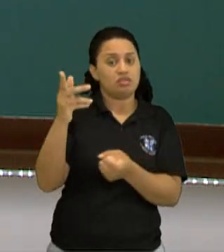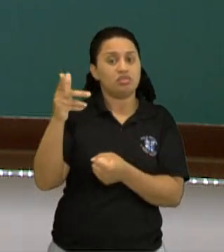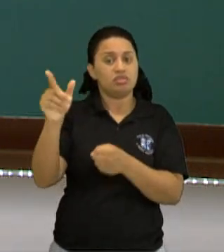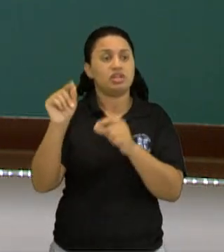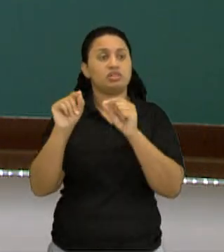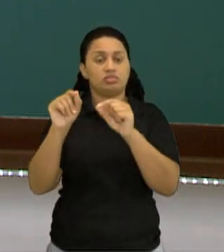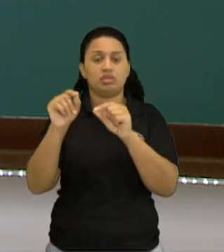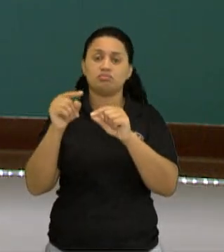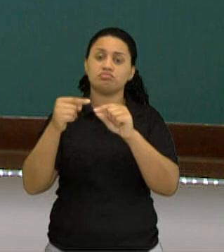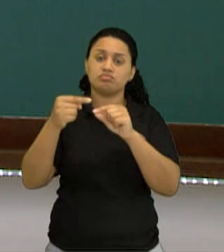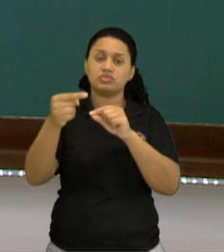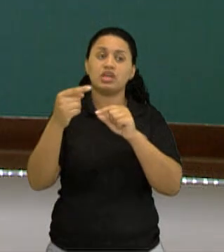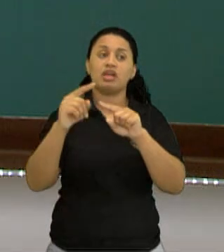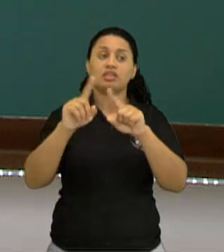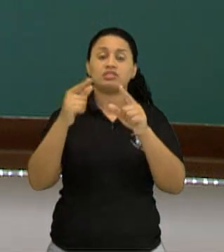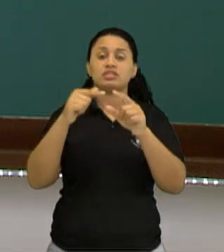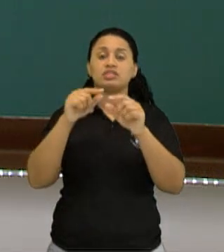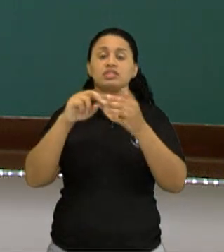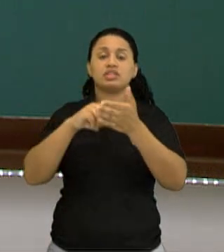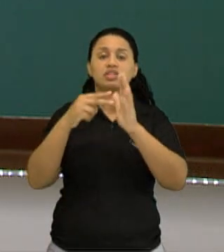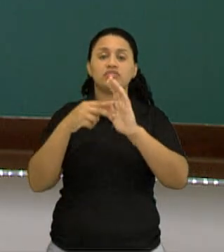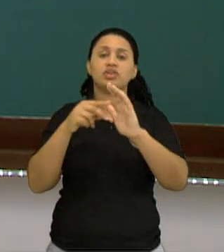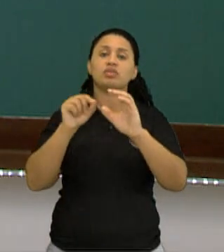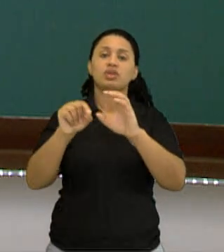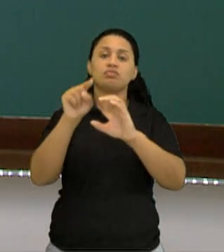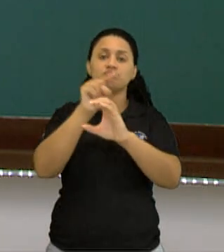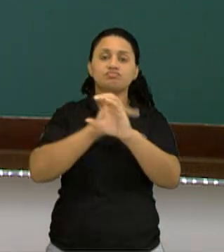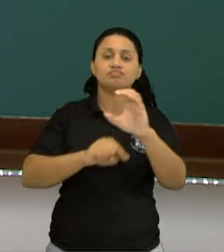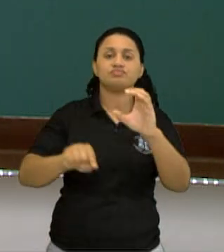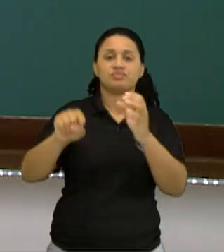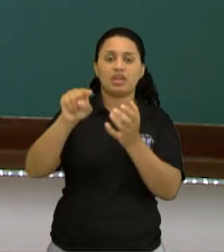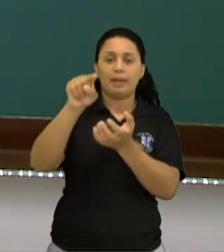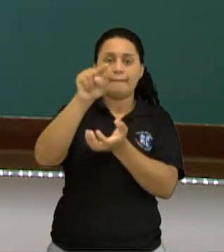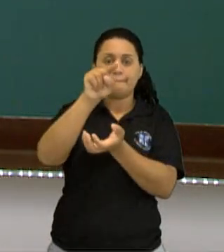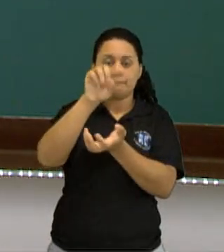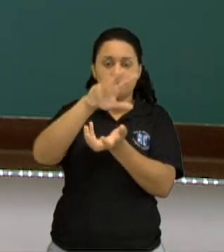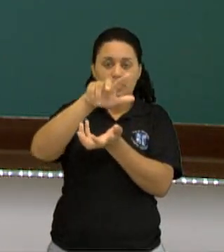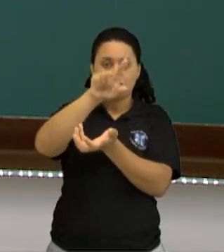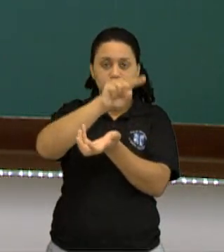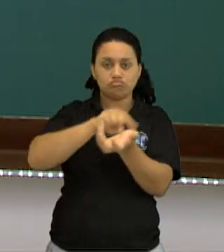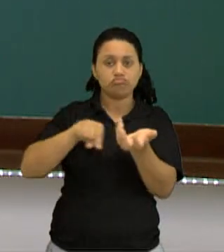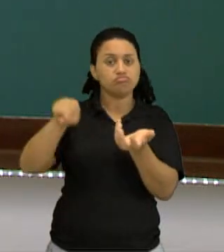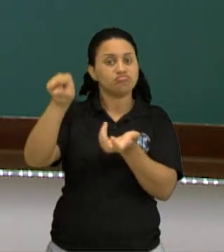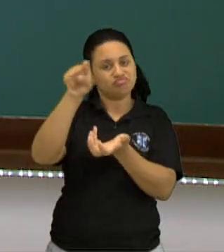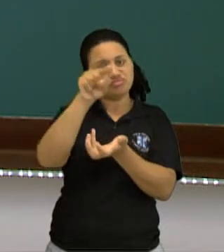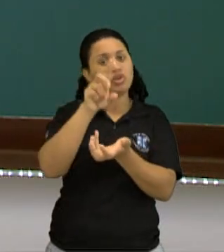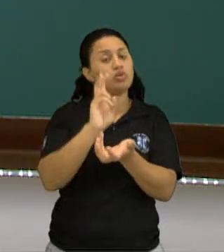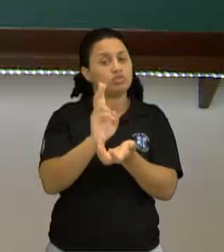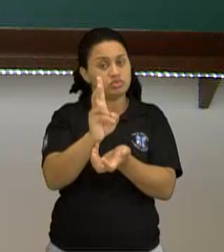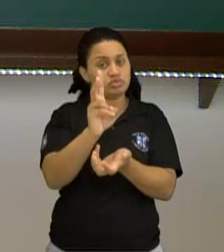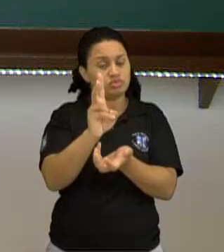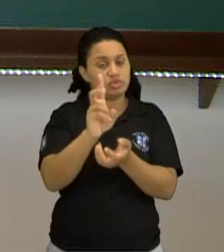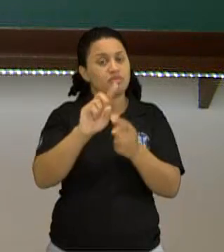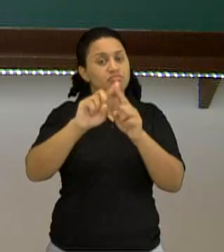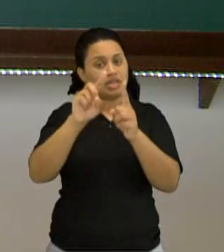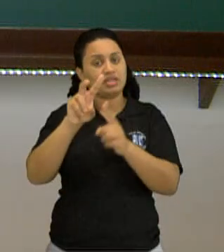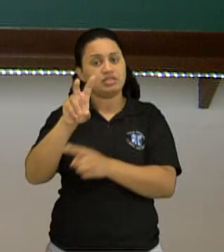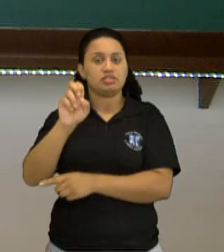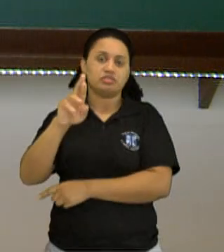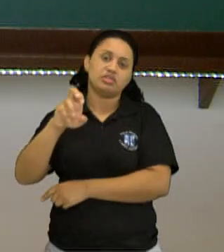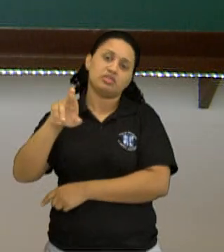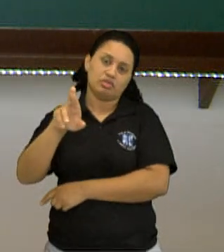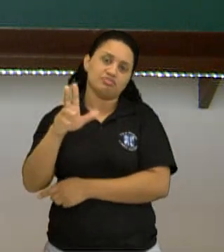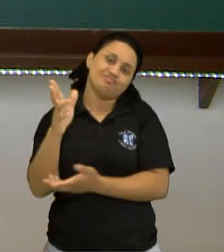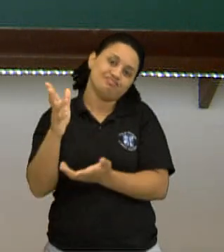módulo, certo? Em módulo, a quantidade de movimento permanece a mesma. Mas no sentido vetorial, não, no sentido vetorial existe